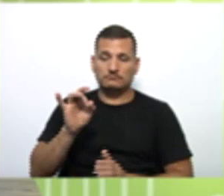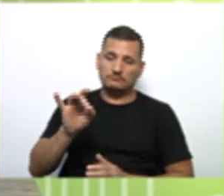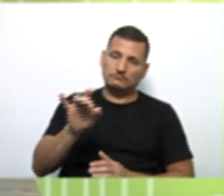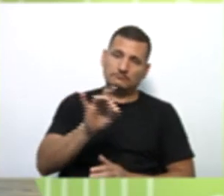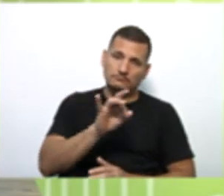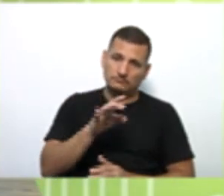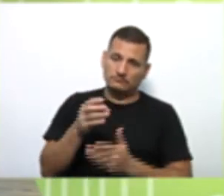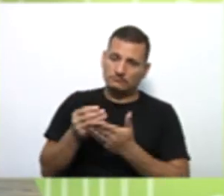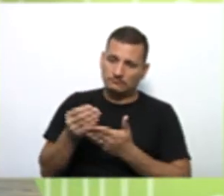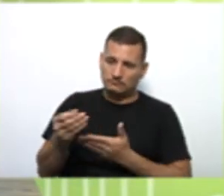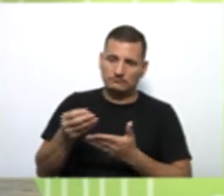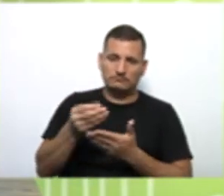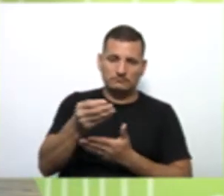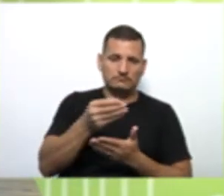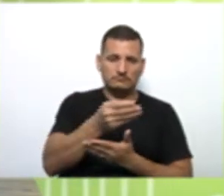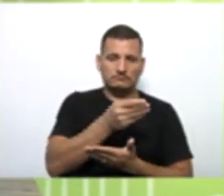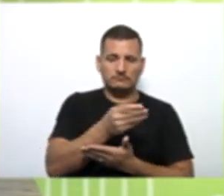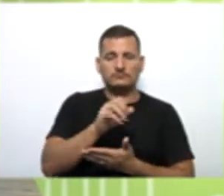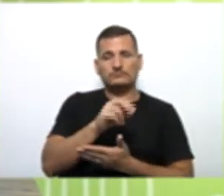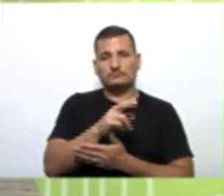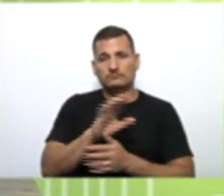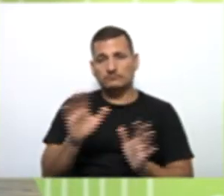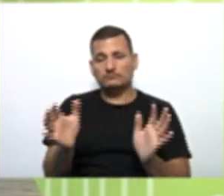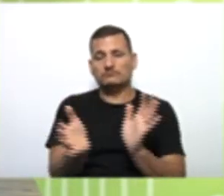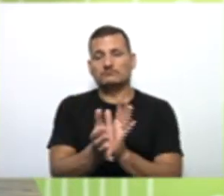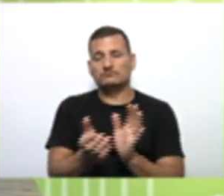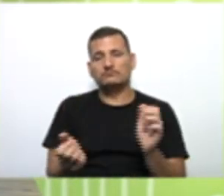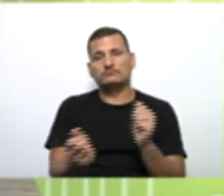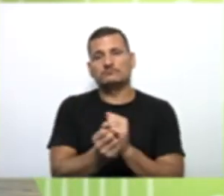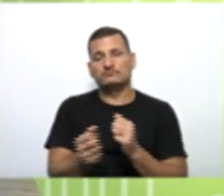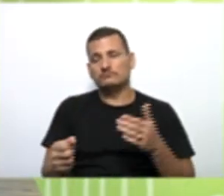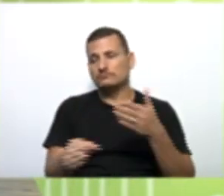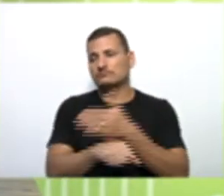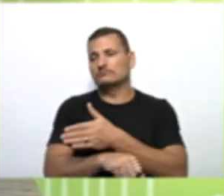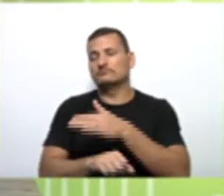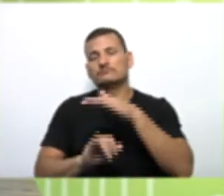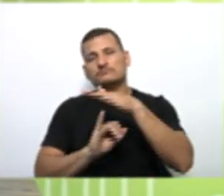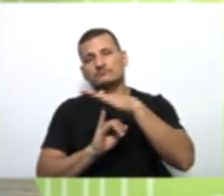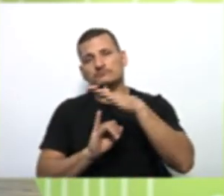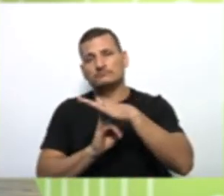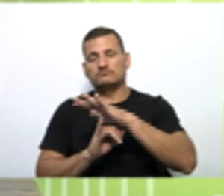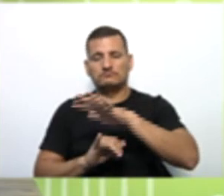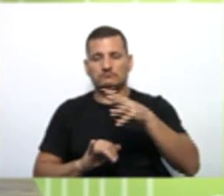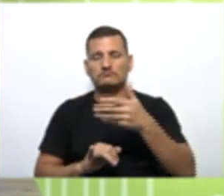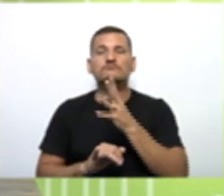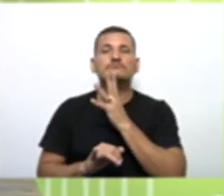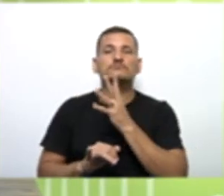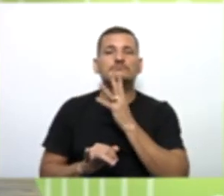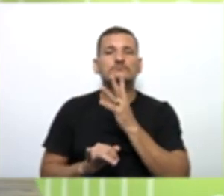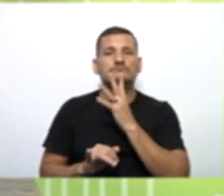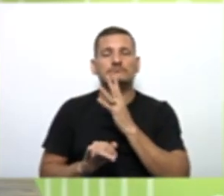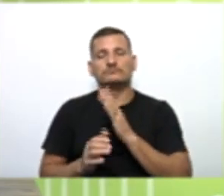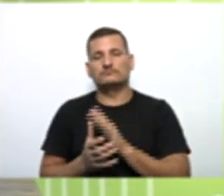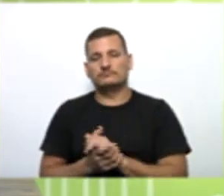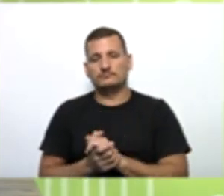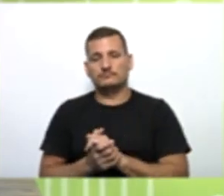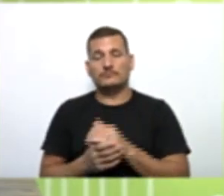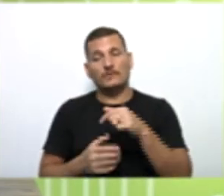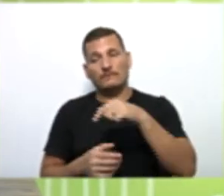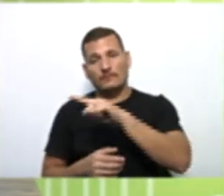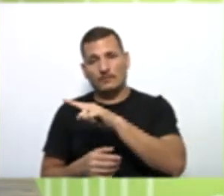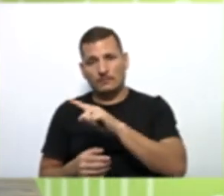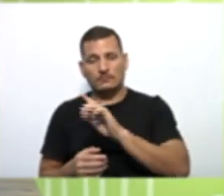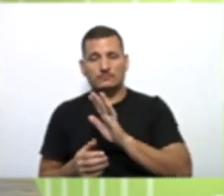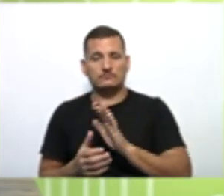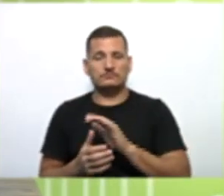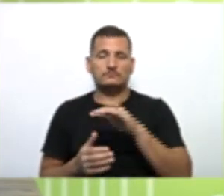vai numa instituição ou todos vão juntos na instituição para que todos possam conhecer as 3 instituições que vocês vão pesquisar. Vão lá e, como